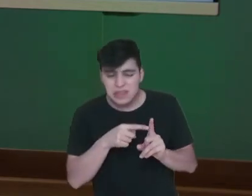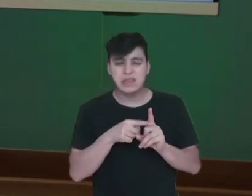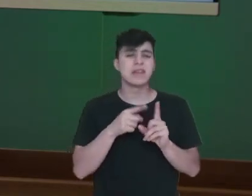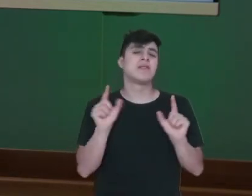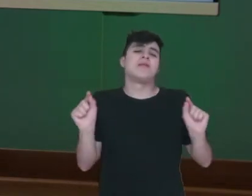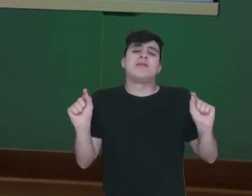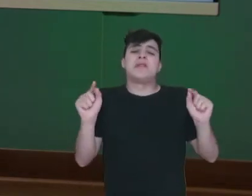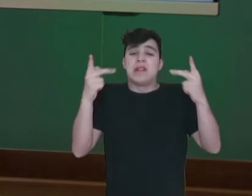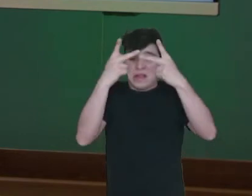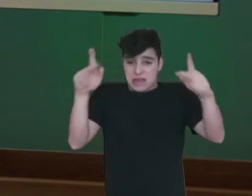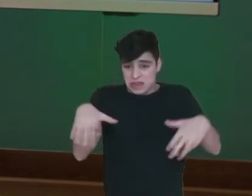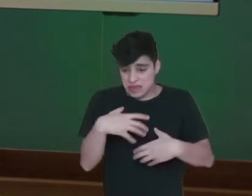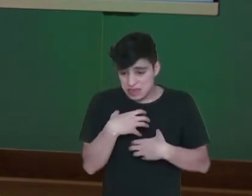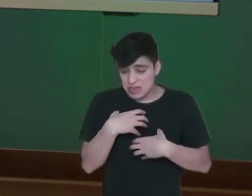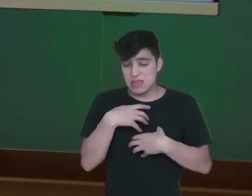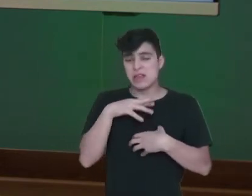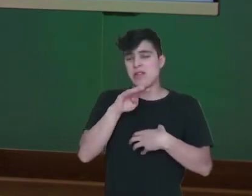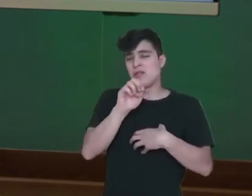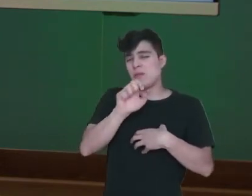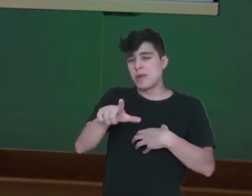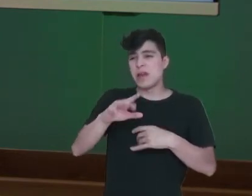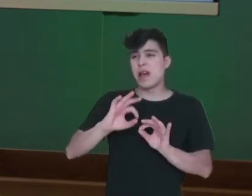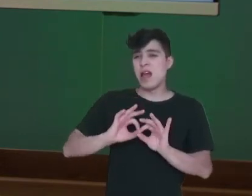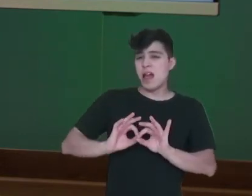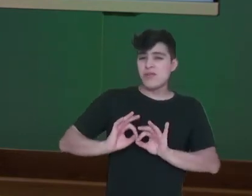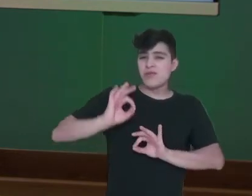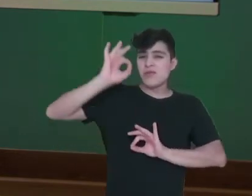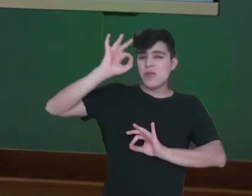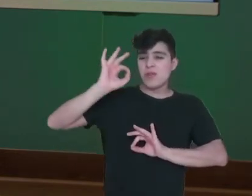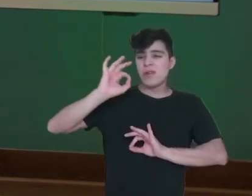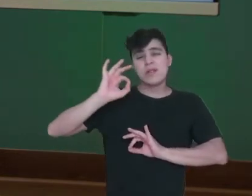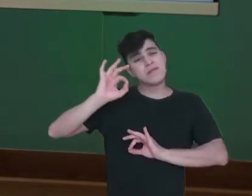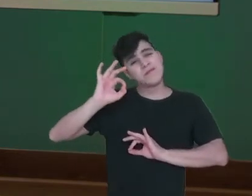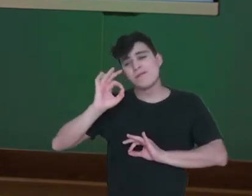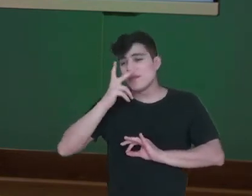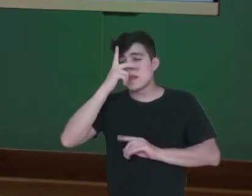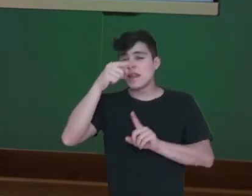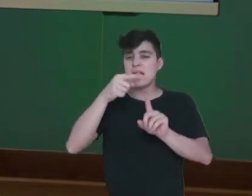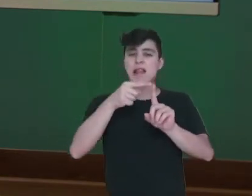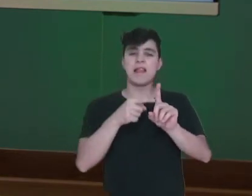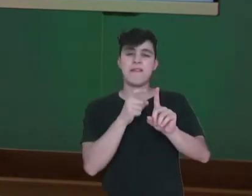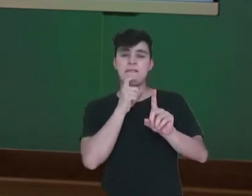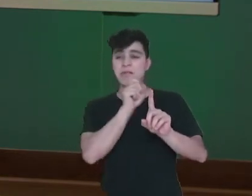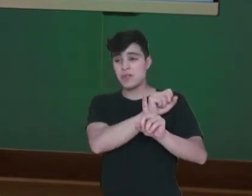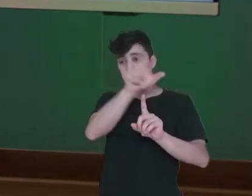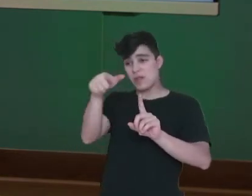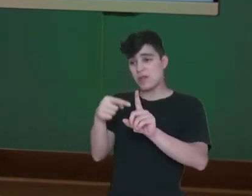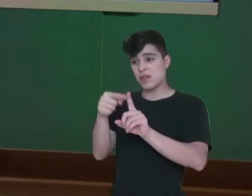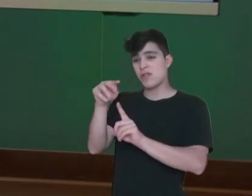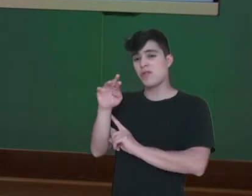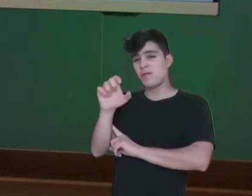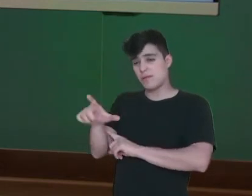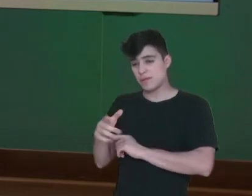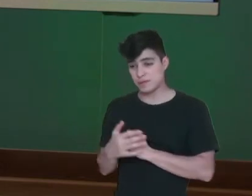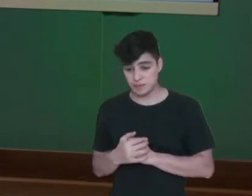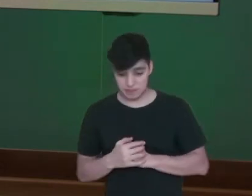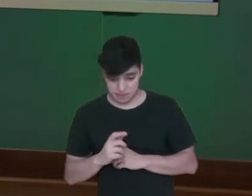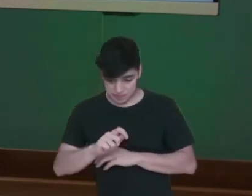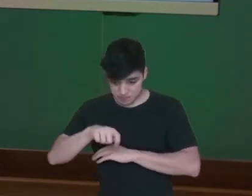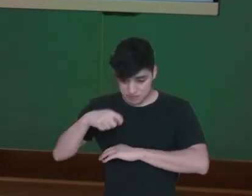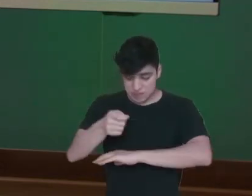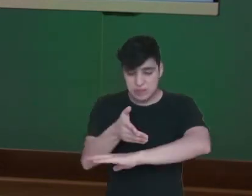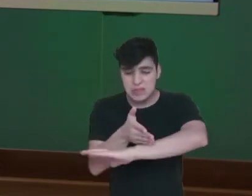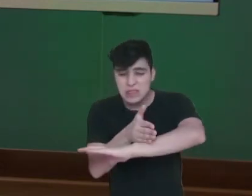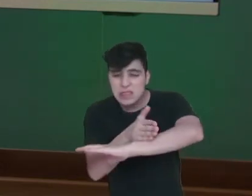do clima tropical de altitude são menores do que do clima tropical, ou seja, uma região de clima